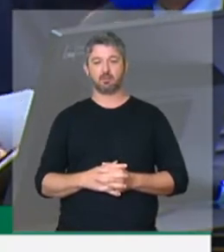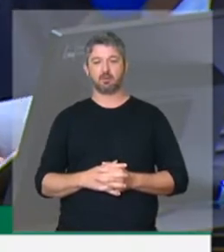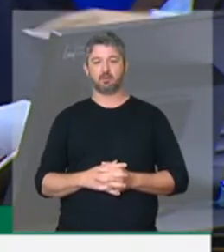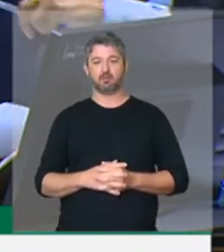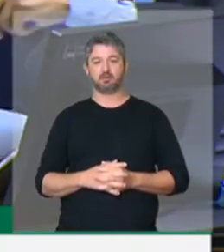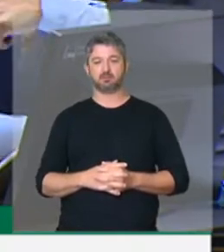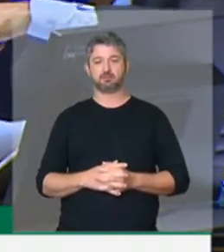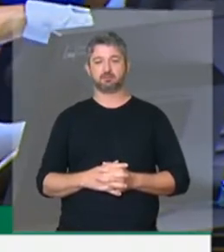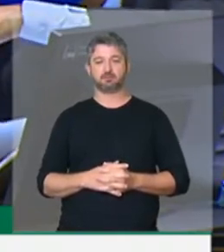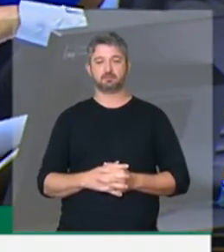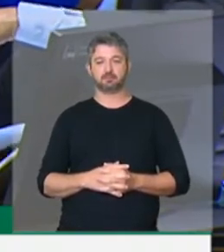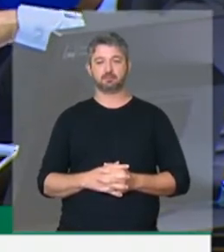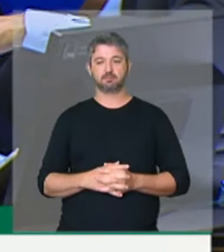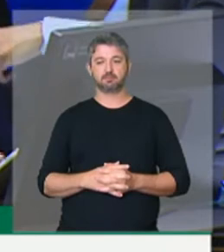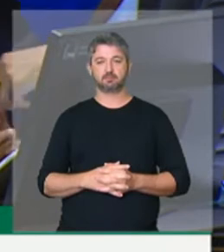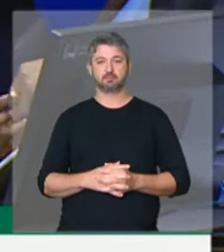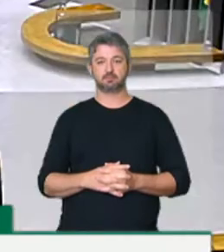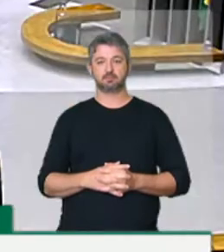Presidente,